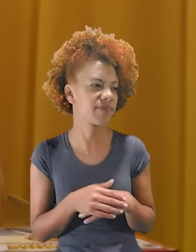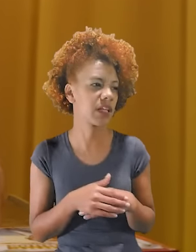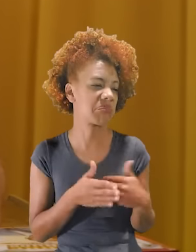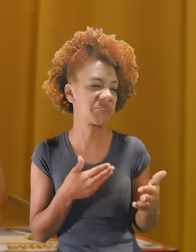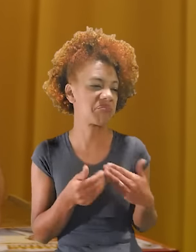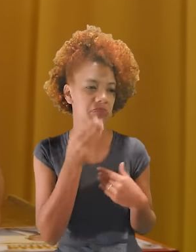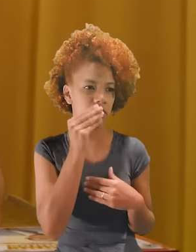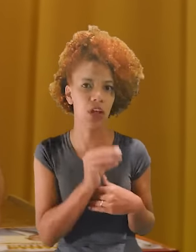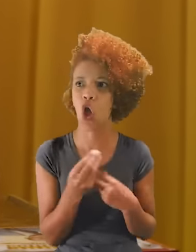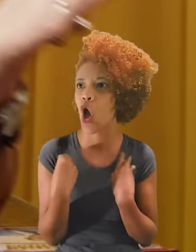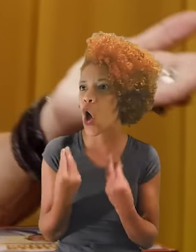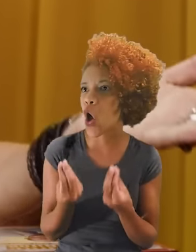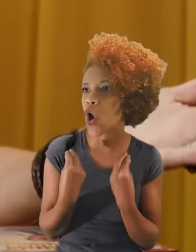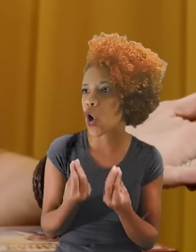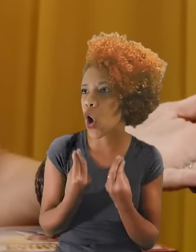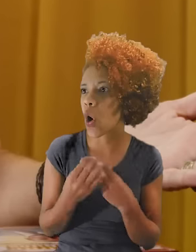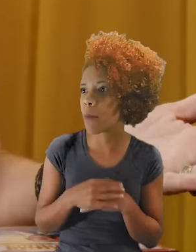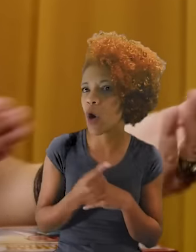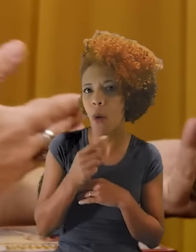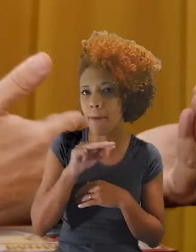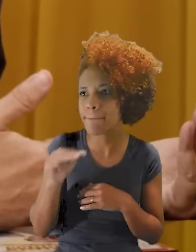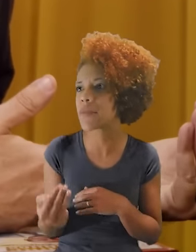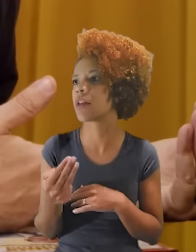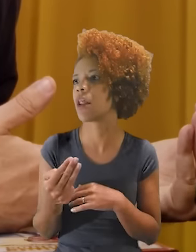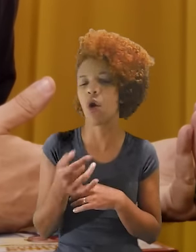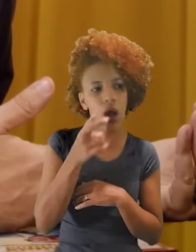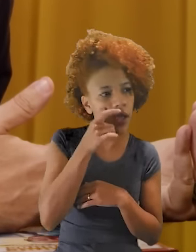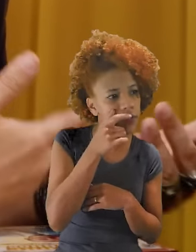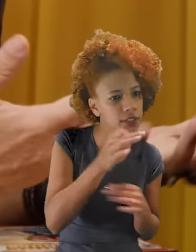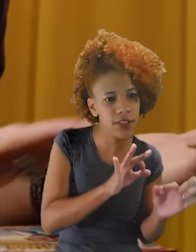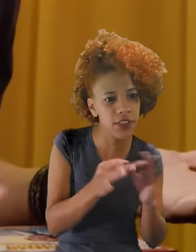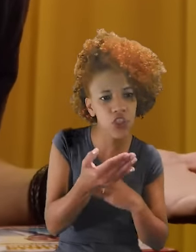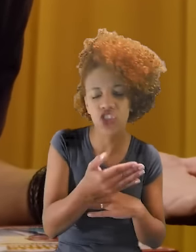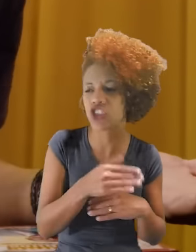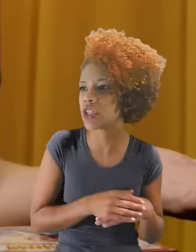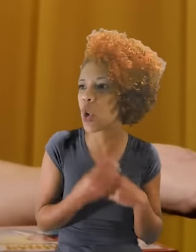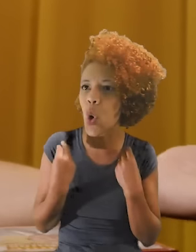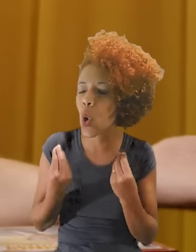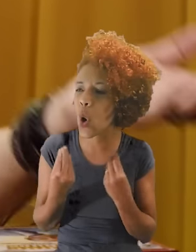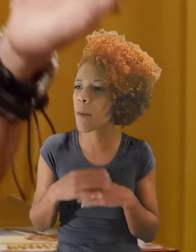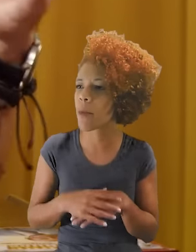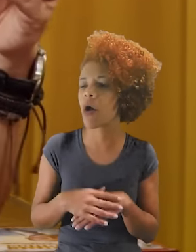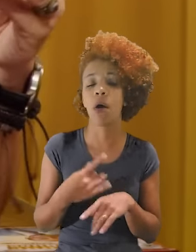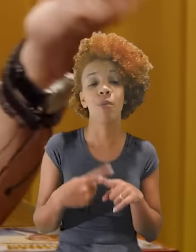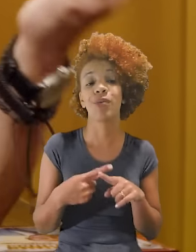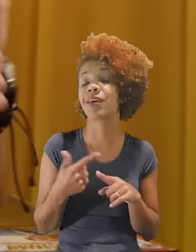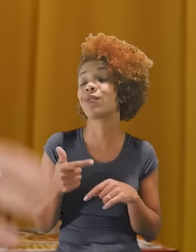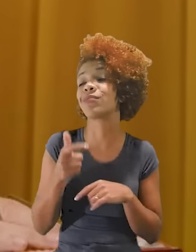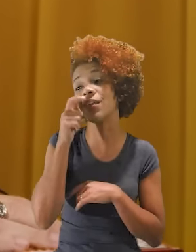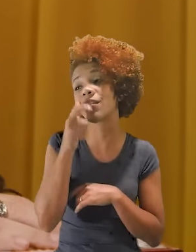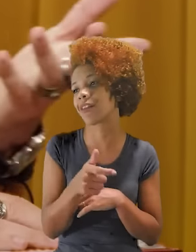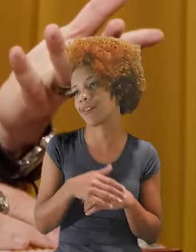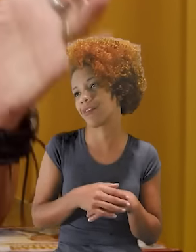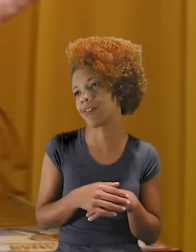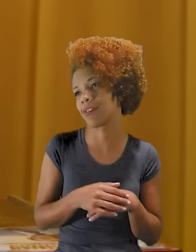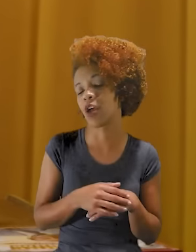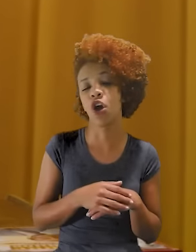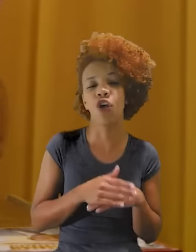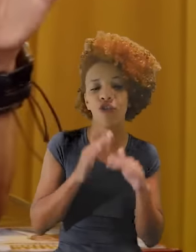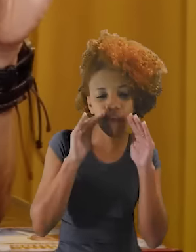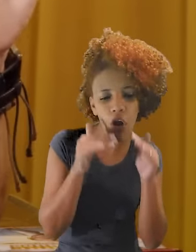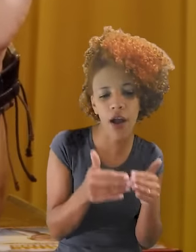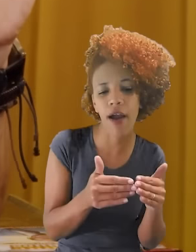esses programas são irrelevantes. Eu falei, como irrelevante, cara? Mais de 1 milhão de pessoas viram o programa, como é que é irrelevante? Então assim, porque eu acho que não tem esse interesse, não tem. Eles